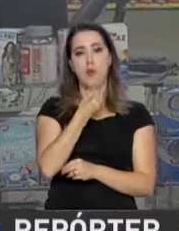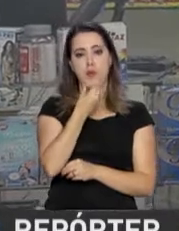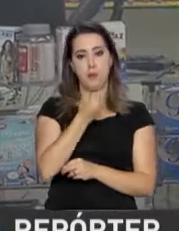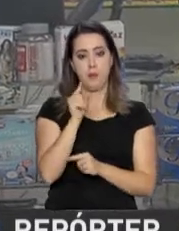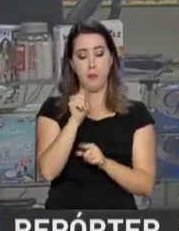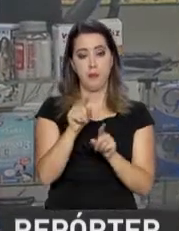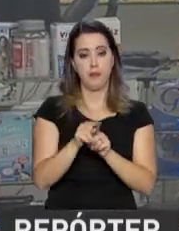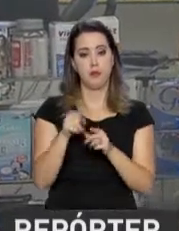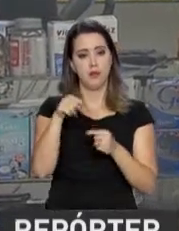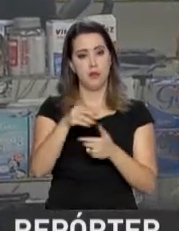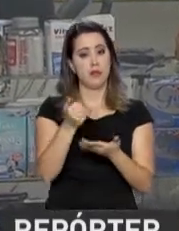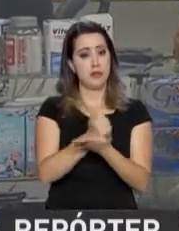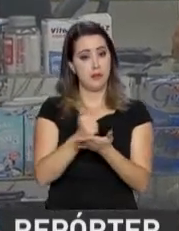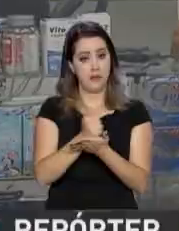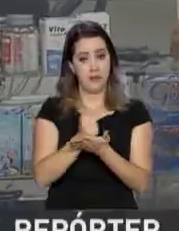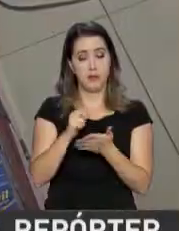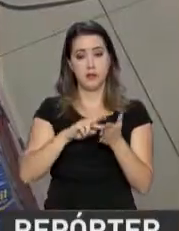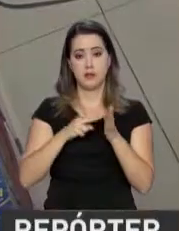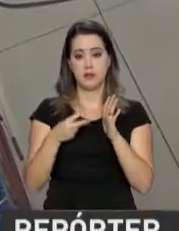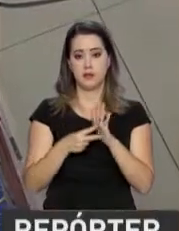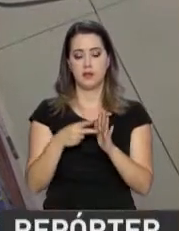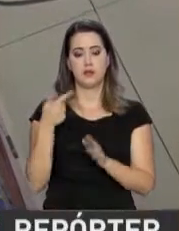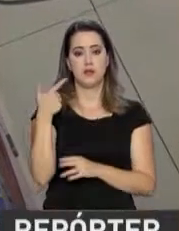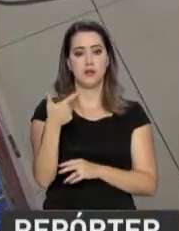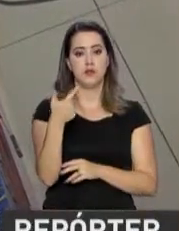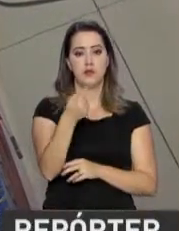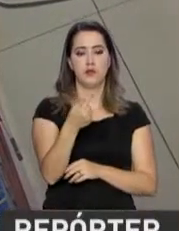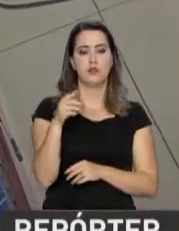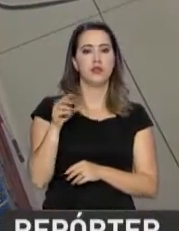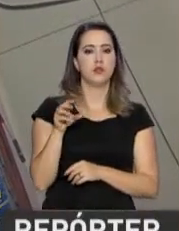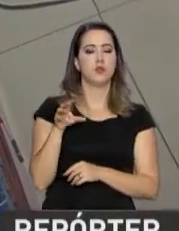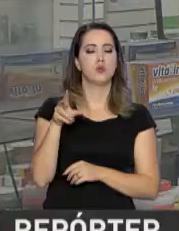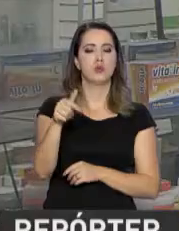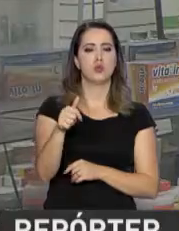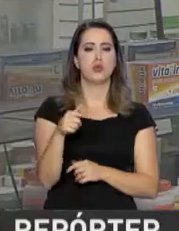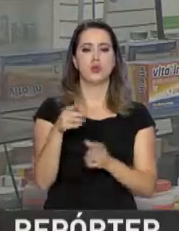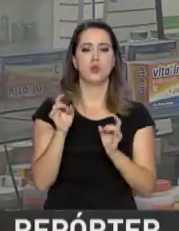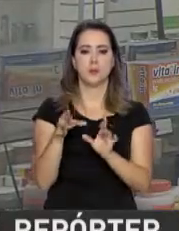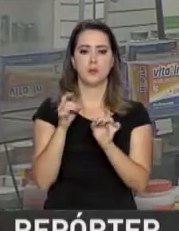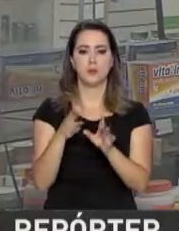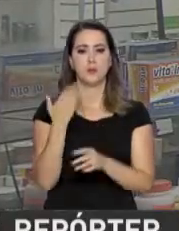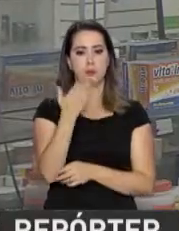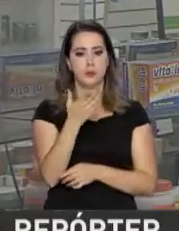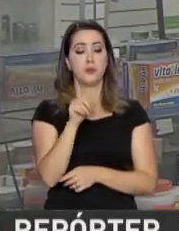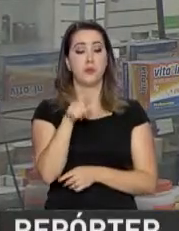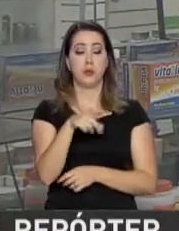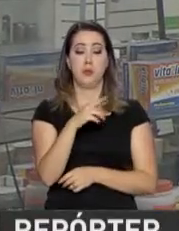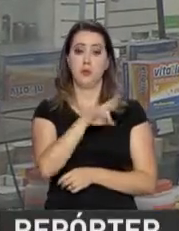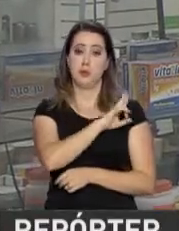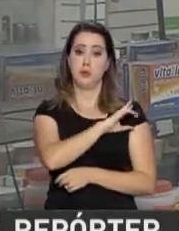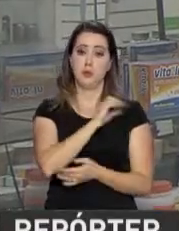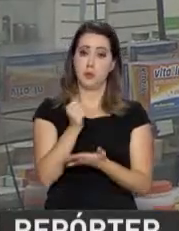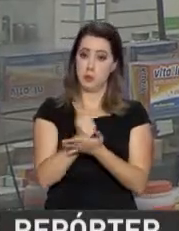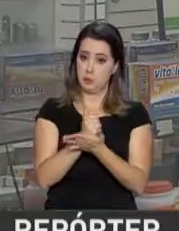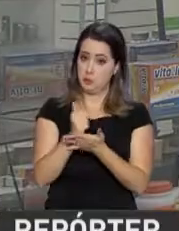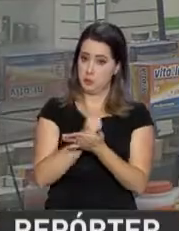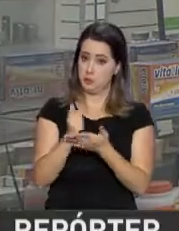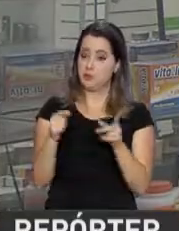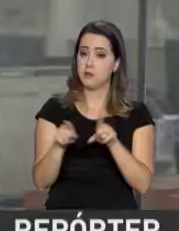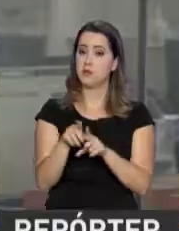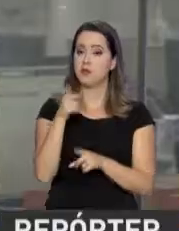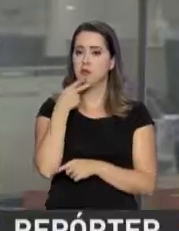o remédio genérico representa 27% de toda a venda o farmacêutico explica que o genérico